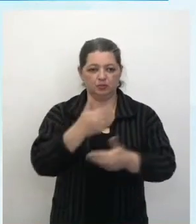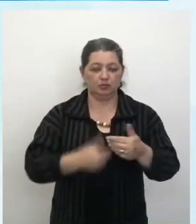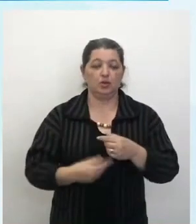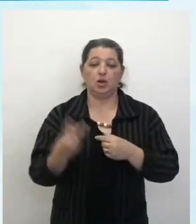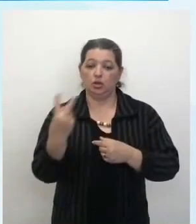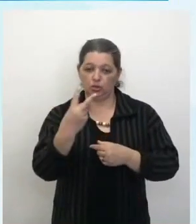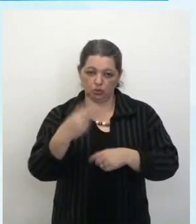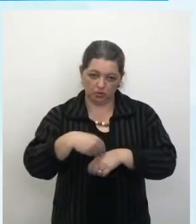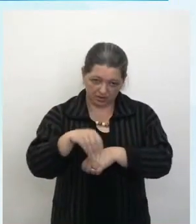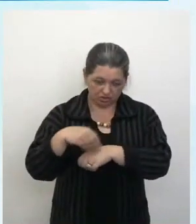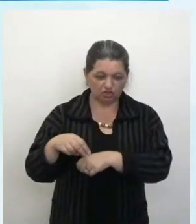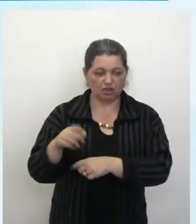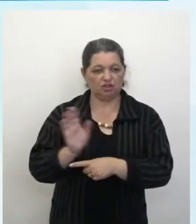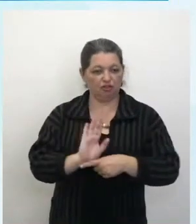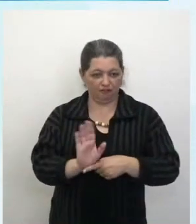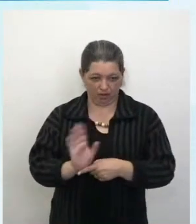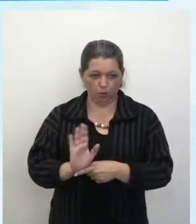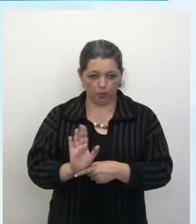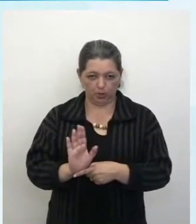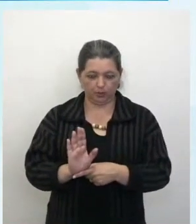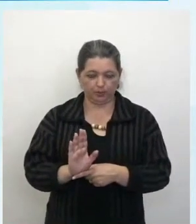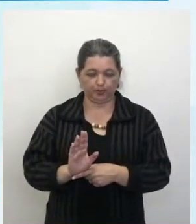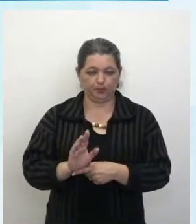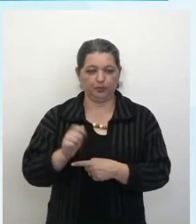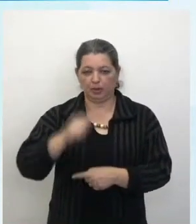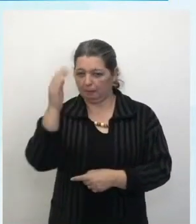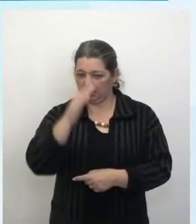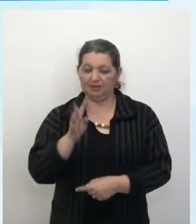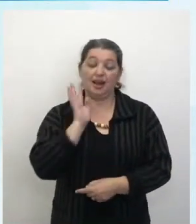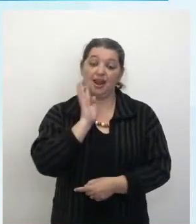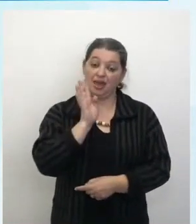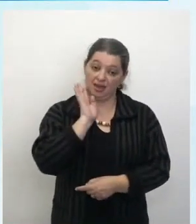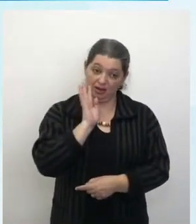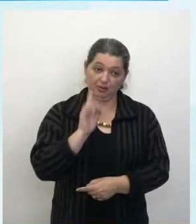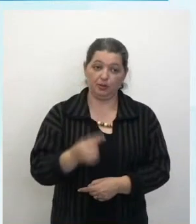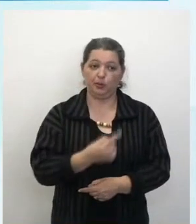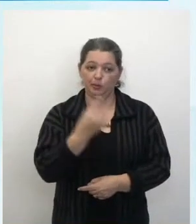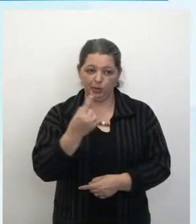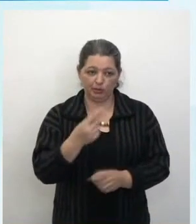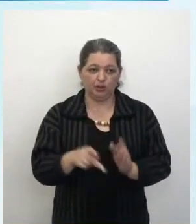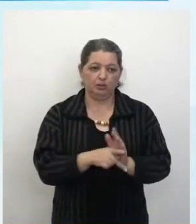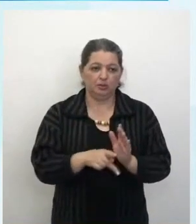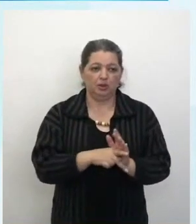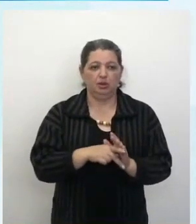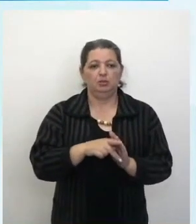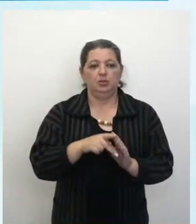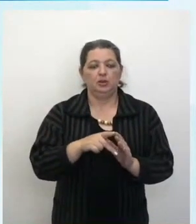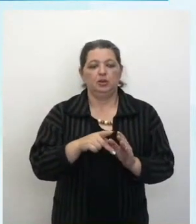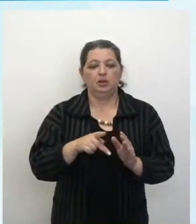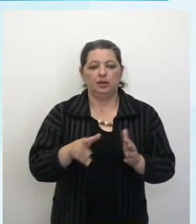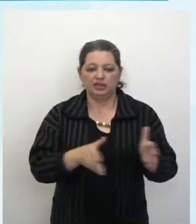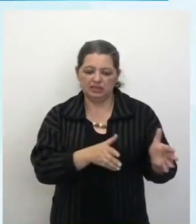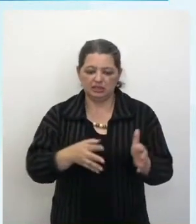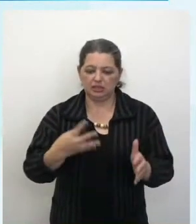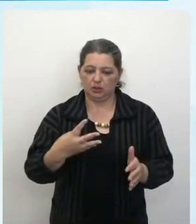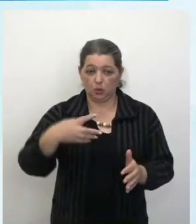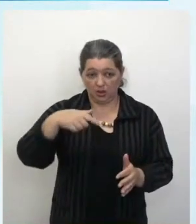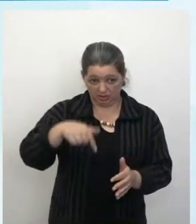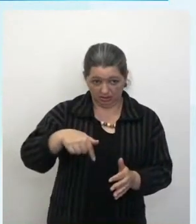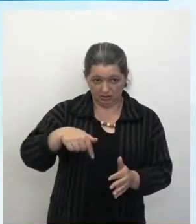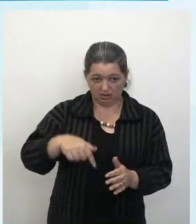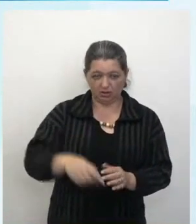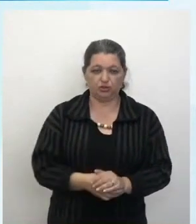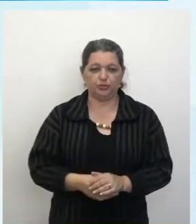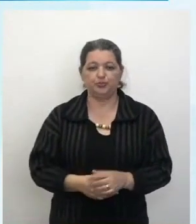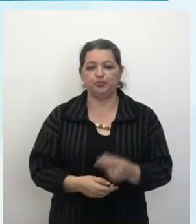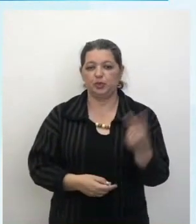de filmes para vocês dois filmes brasileiros muito legais o primeiro a Estrada 47 que fala dos Pracinhas na Itália